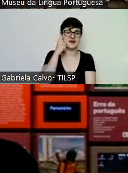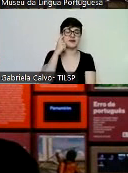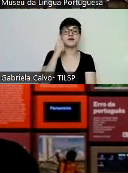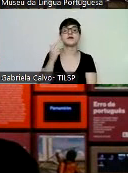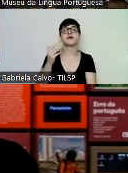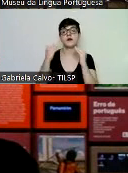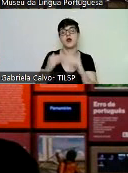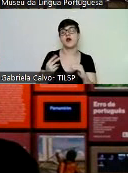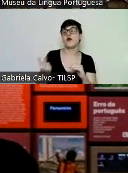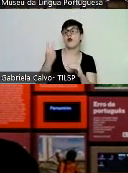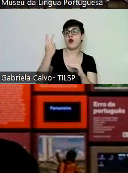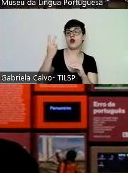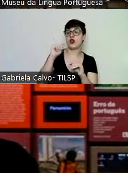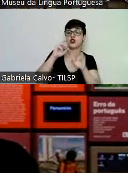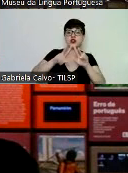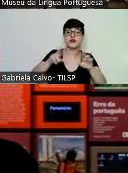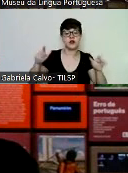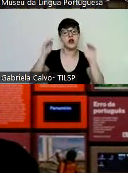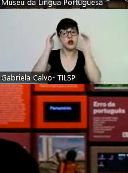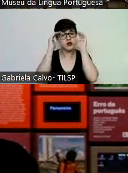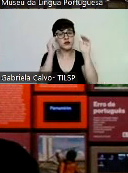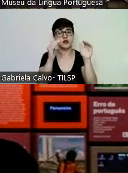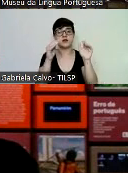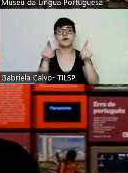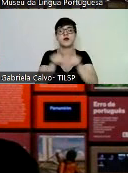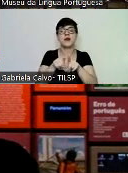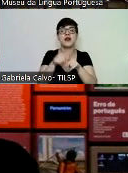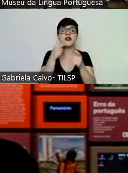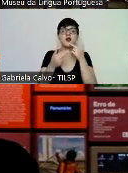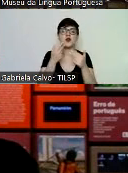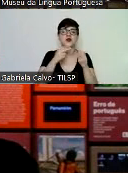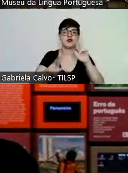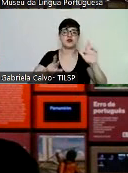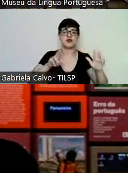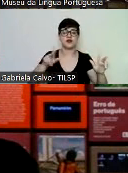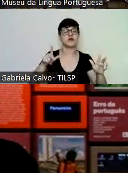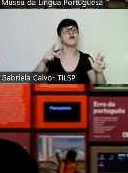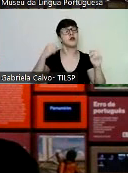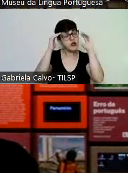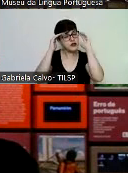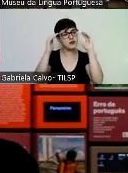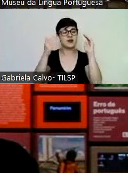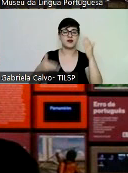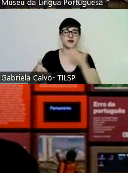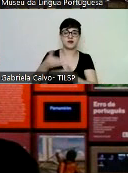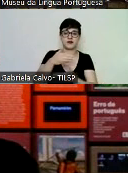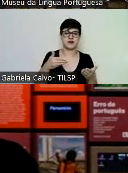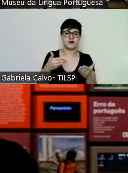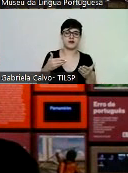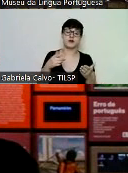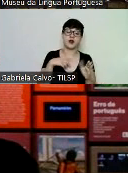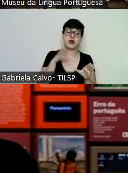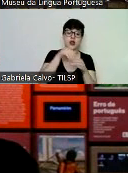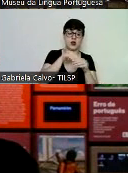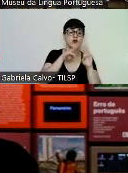respeita as variações linguísticas como fator de interação social a ideia do respeito ao público interno e externo